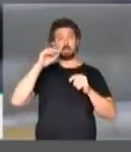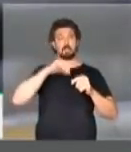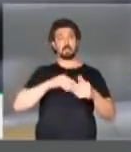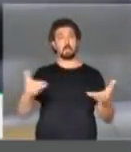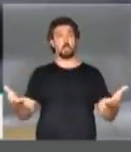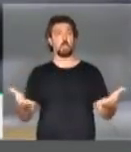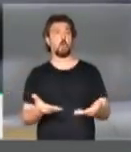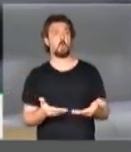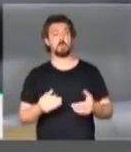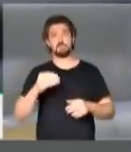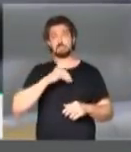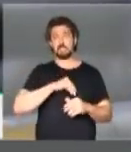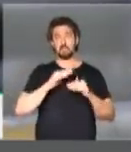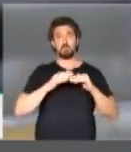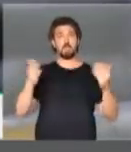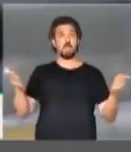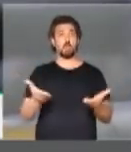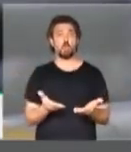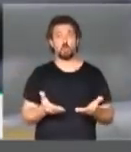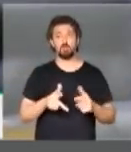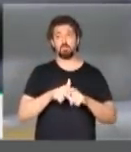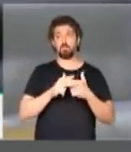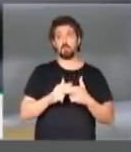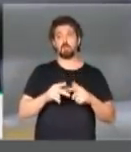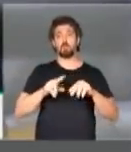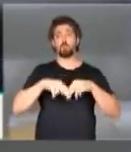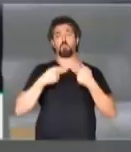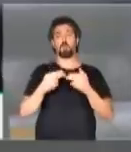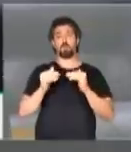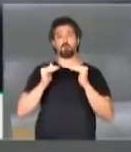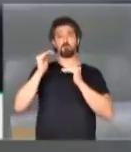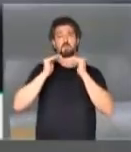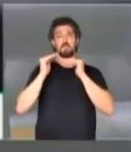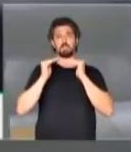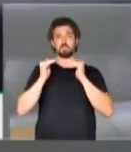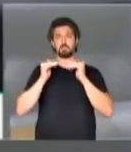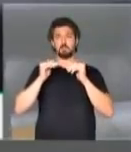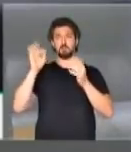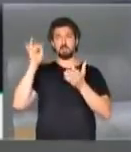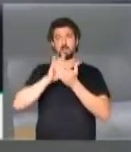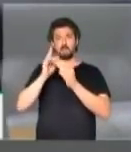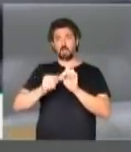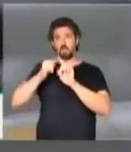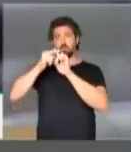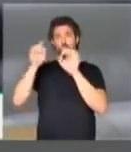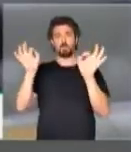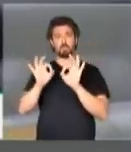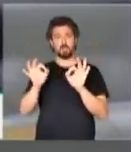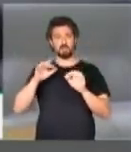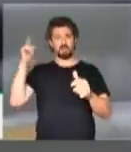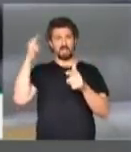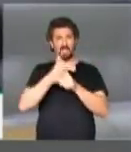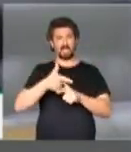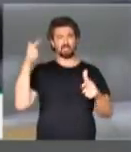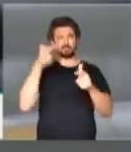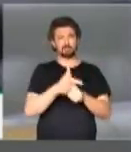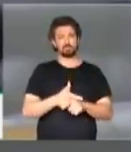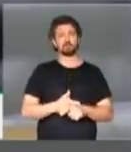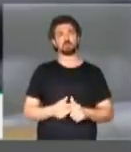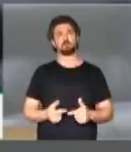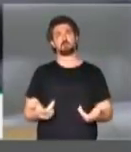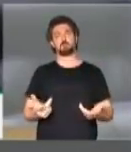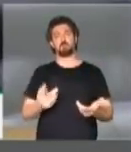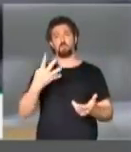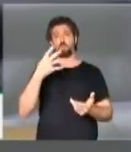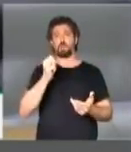de hoje. Ele diz que o salário mínimo só será corrigido pela inflação. Não tem mais ganho real. Ele está atingindo, deputados e